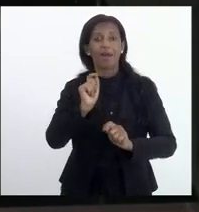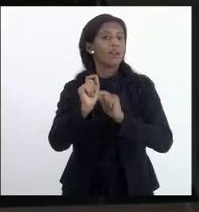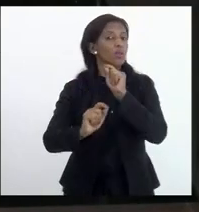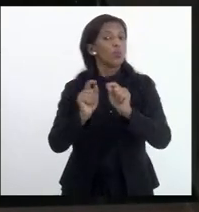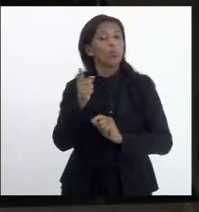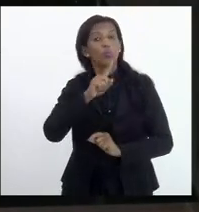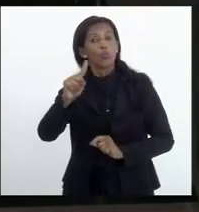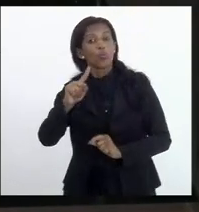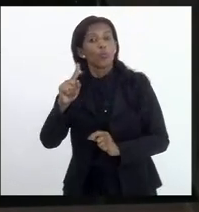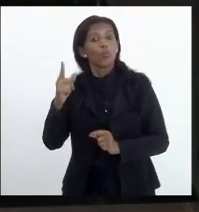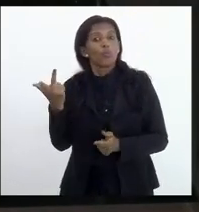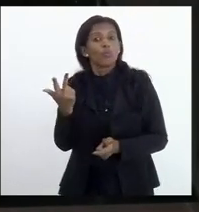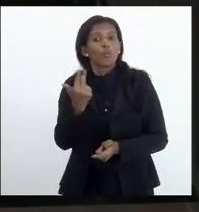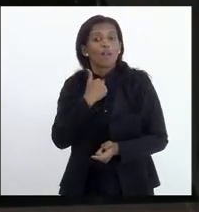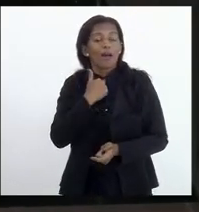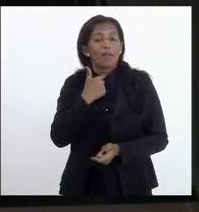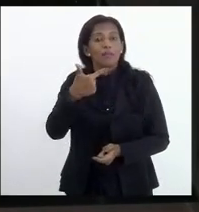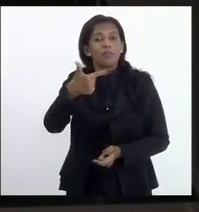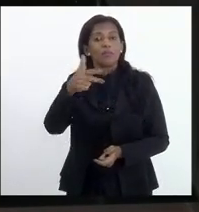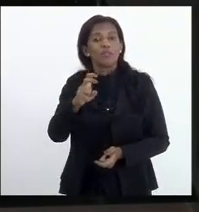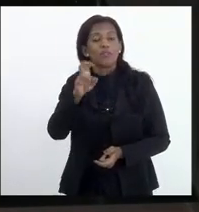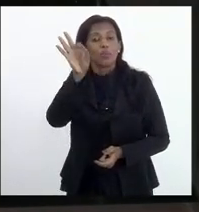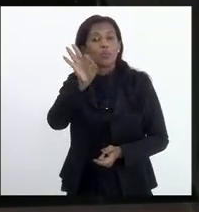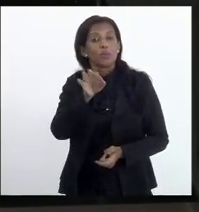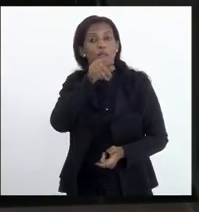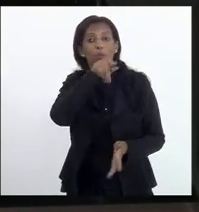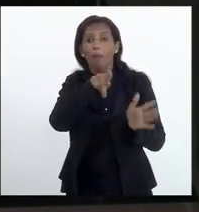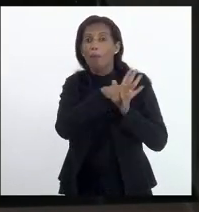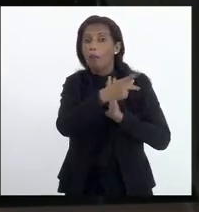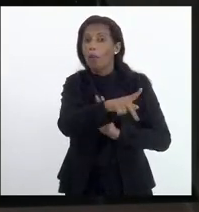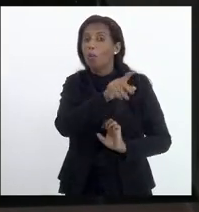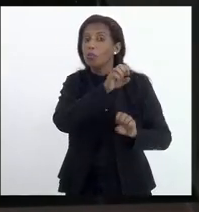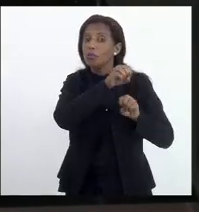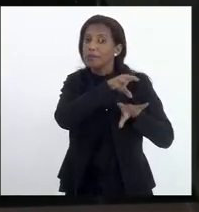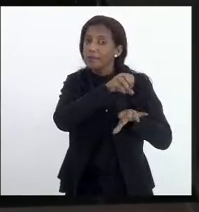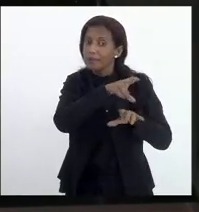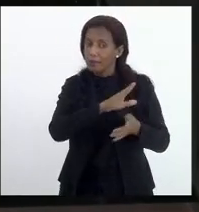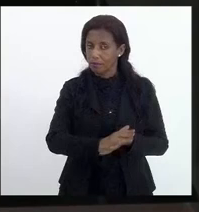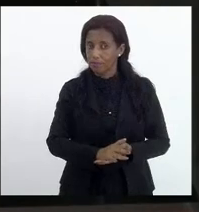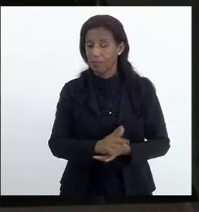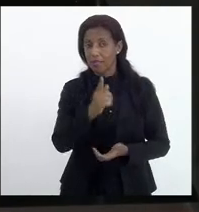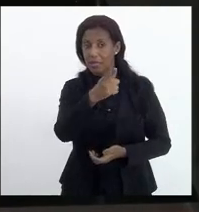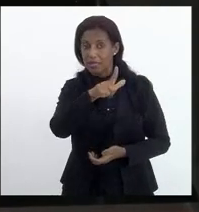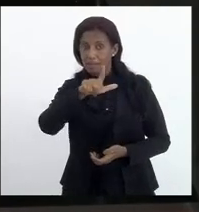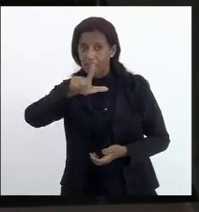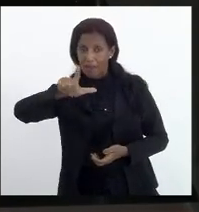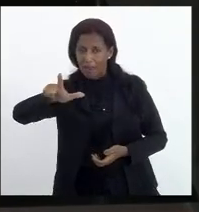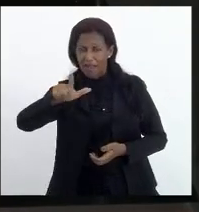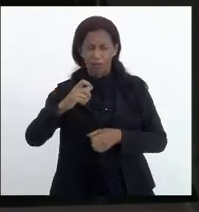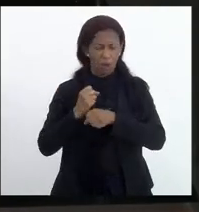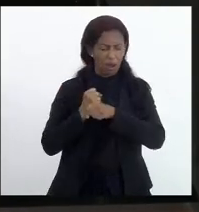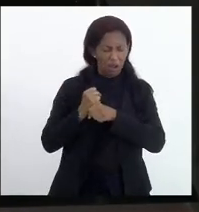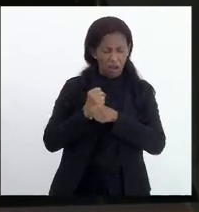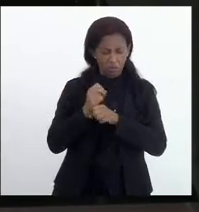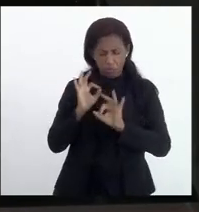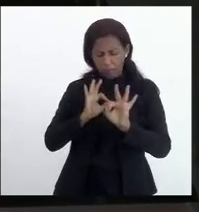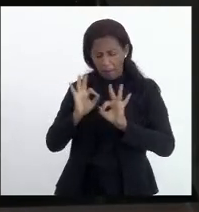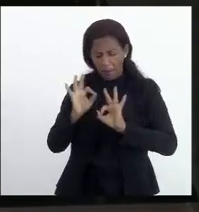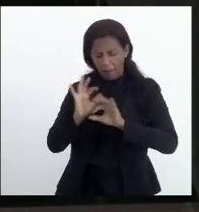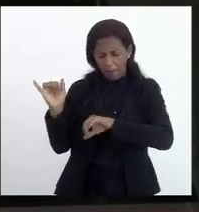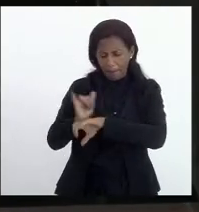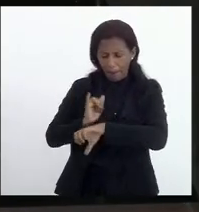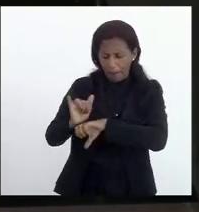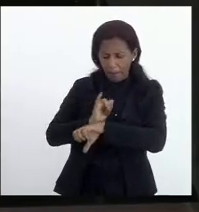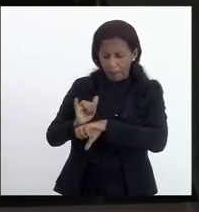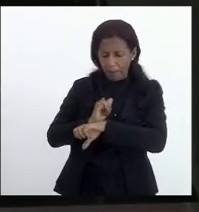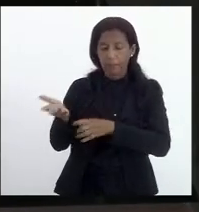nos 25% de gasto de educação. Esse projeto de lei foi maturado durante muito tempo. Foi